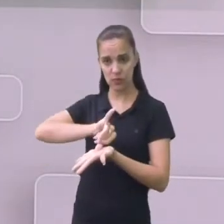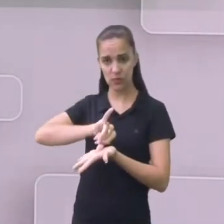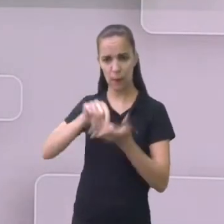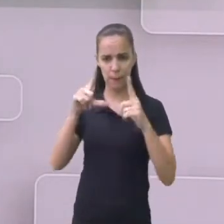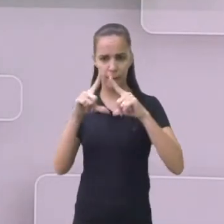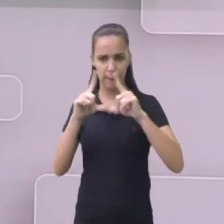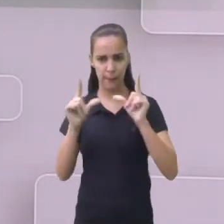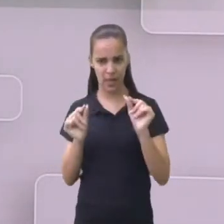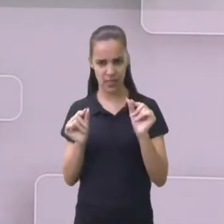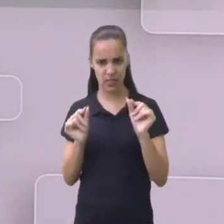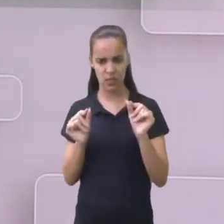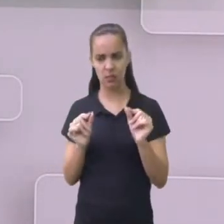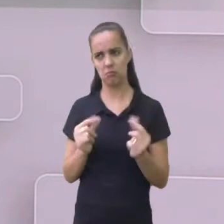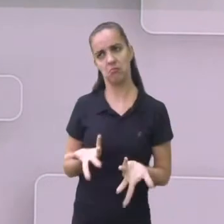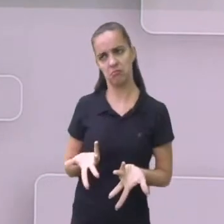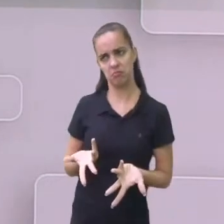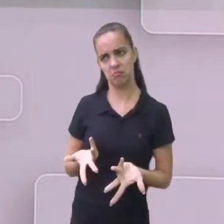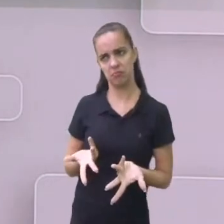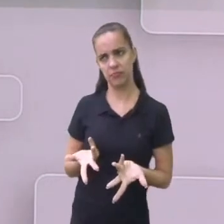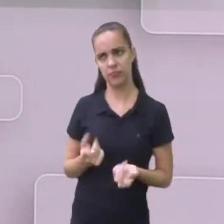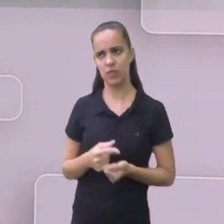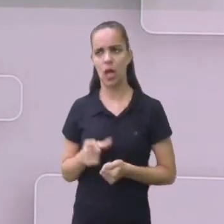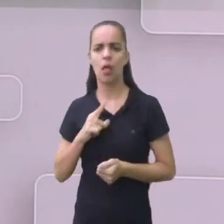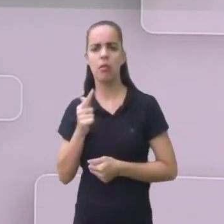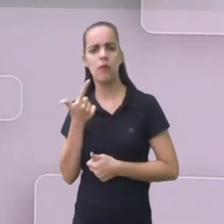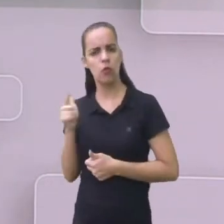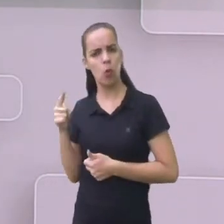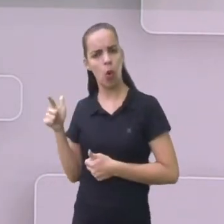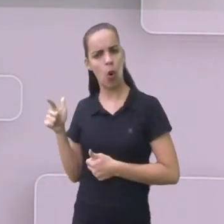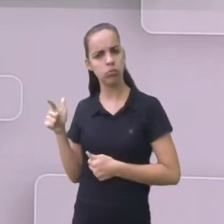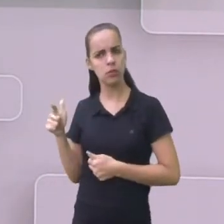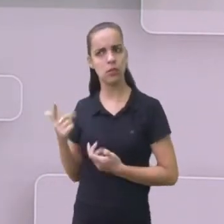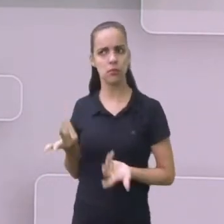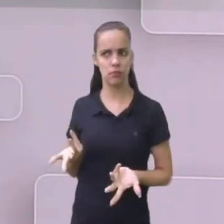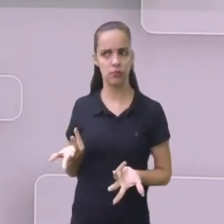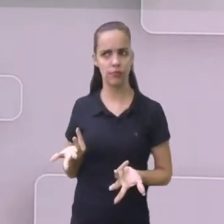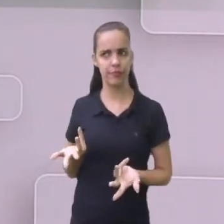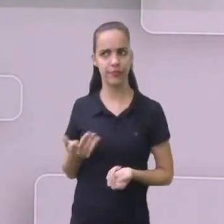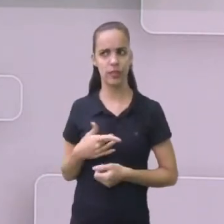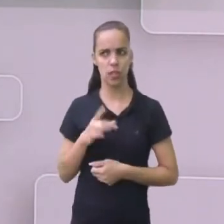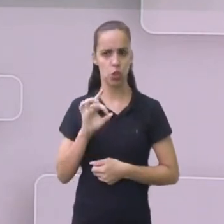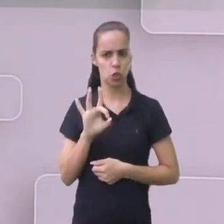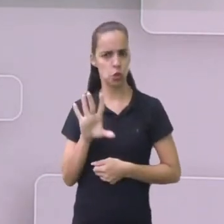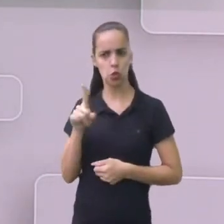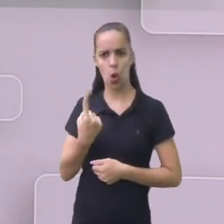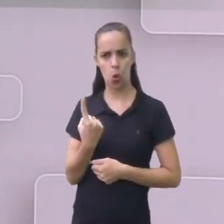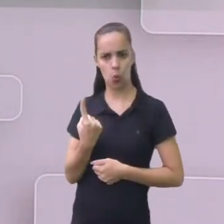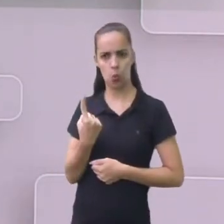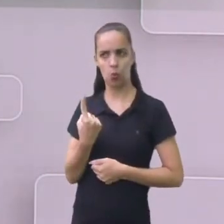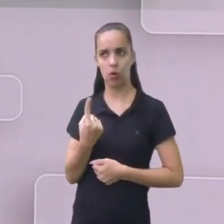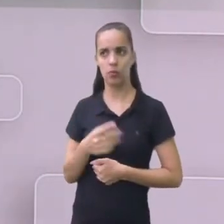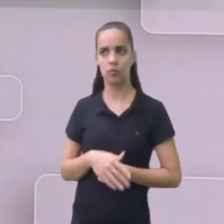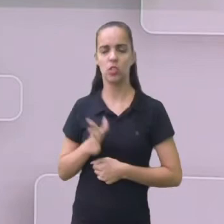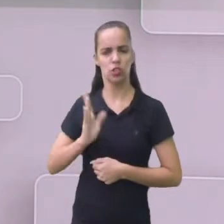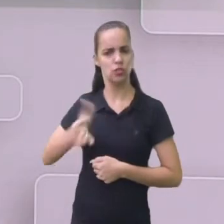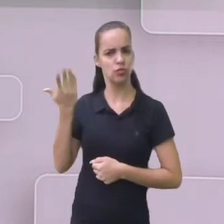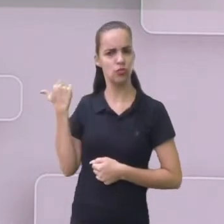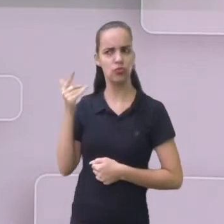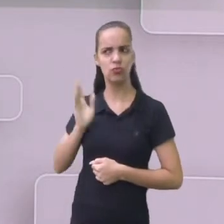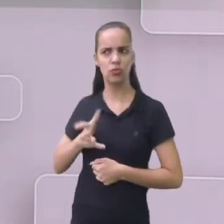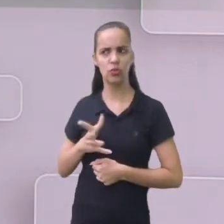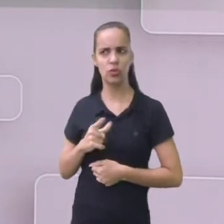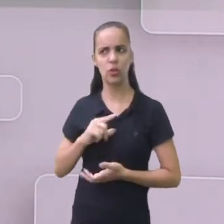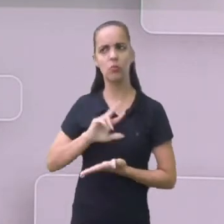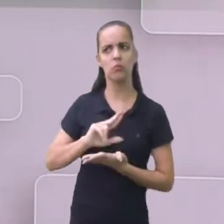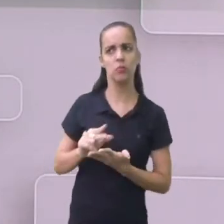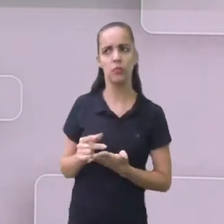é Brasília? Mas o Brasil já teve outras capitais? Ou somente essa capital? Se já teve, você sabe